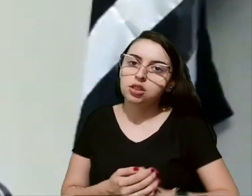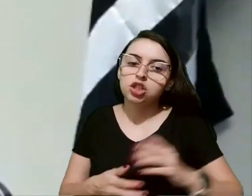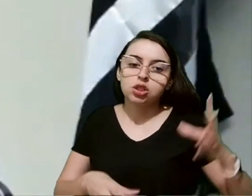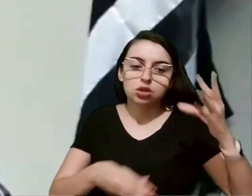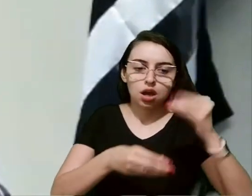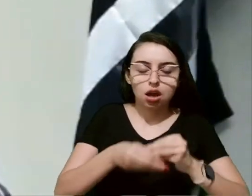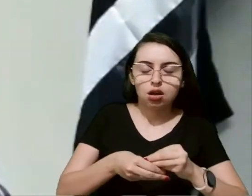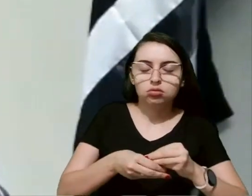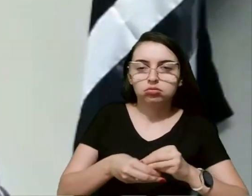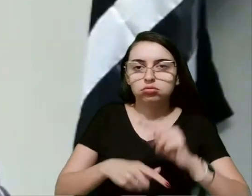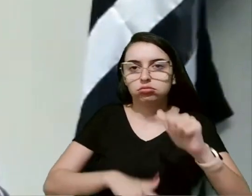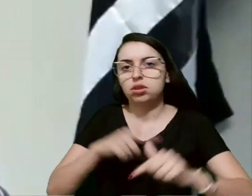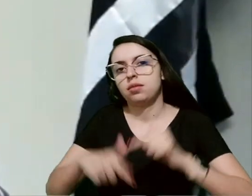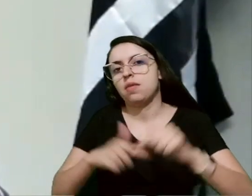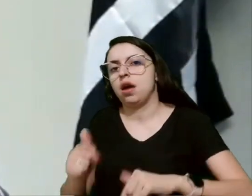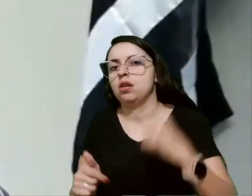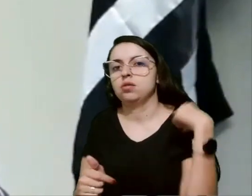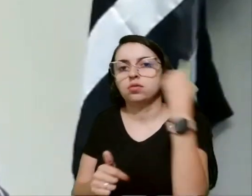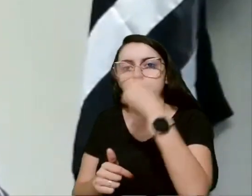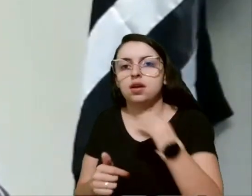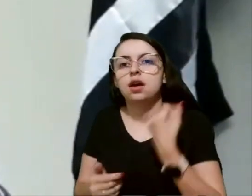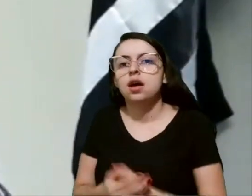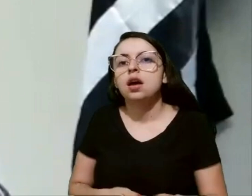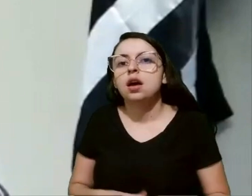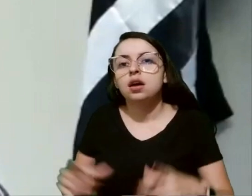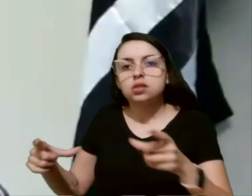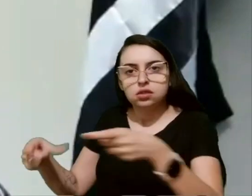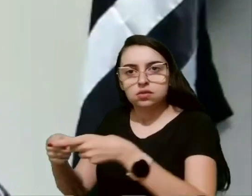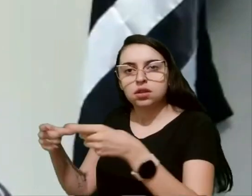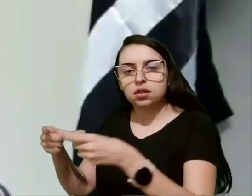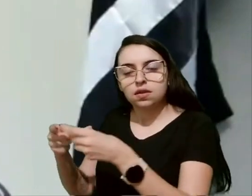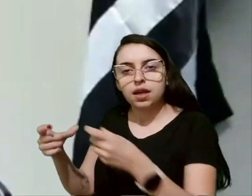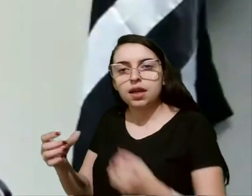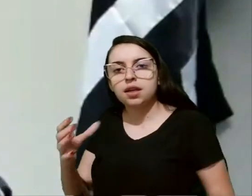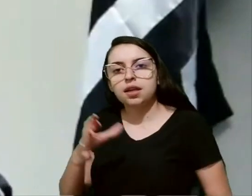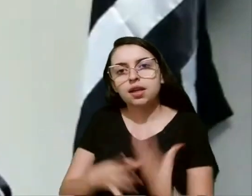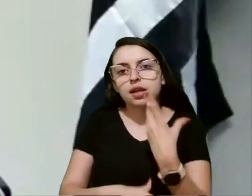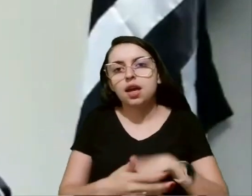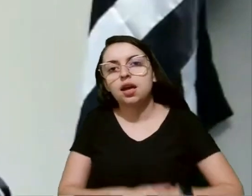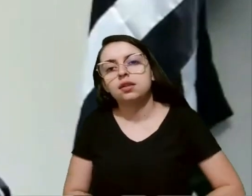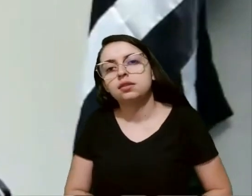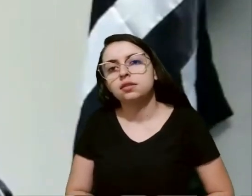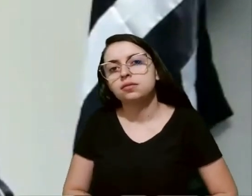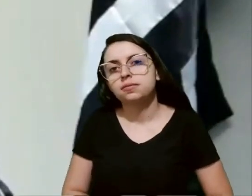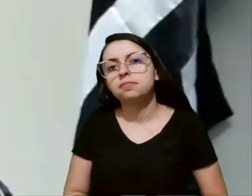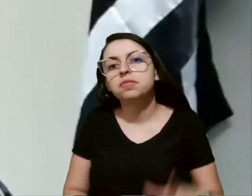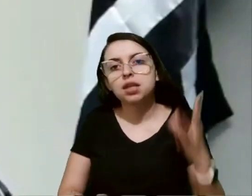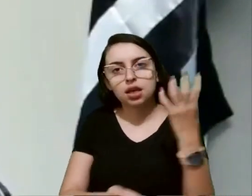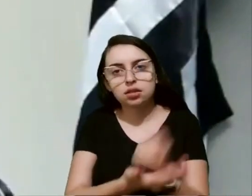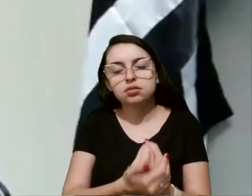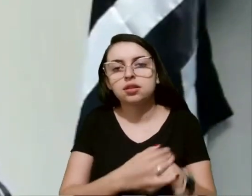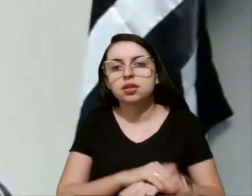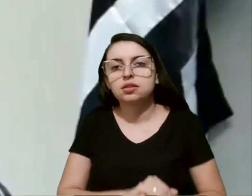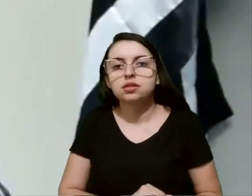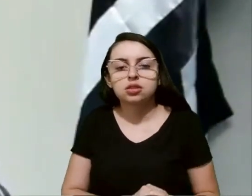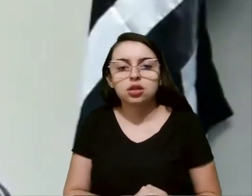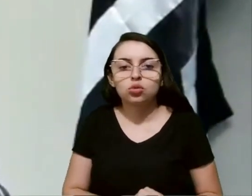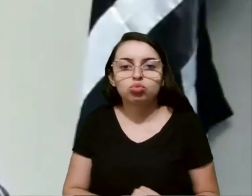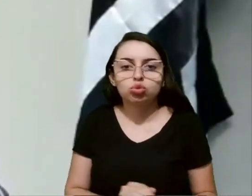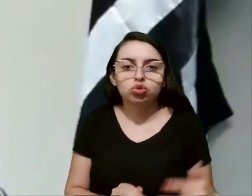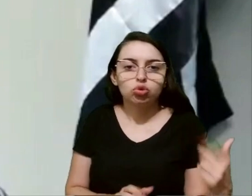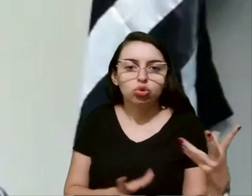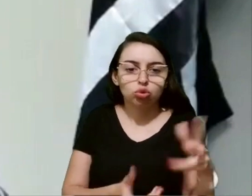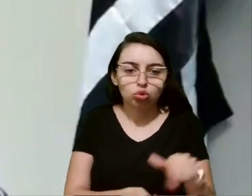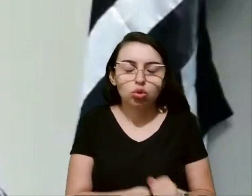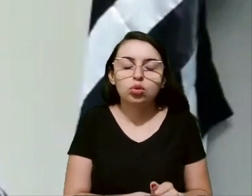Essa foi a métrica, e aí, assim, as varas foram criadas e houve uma aprovação por unanimidade, inclusive